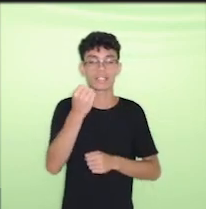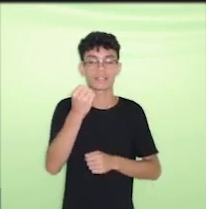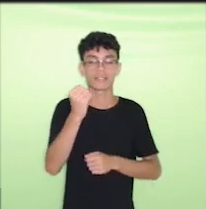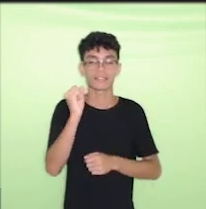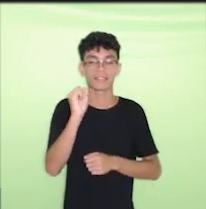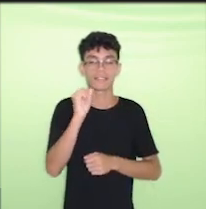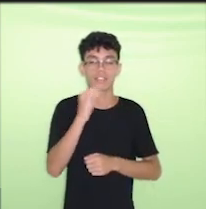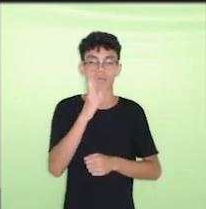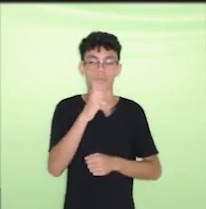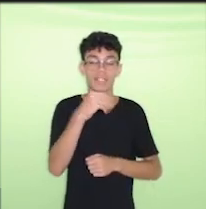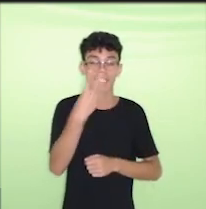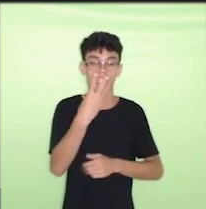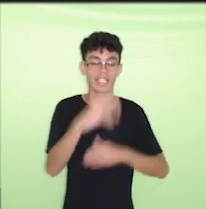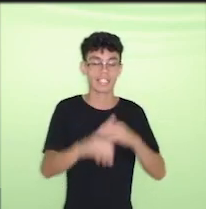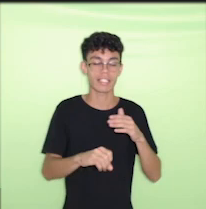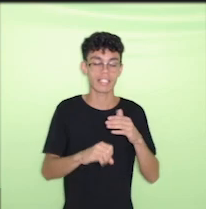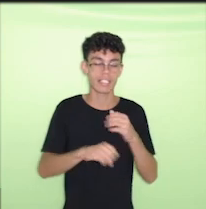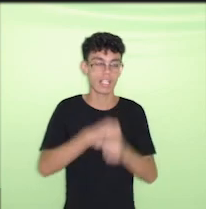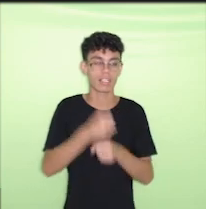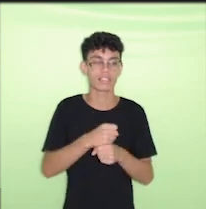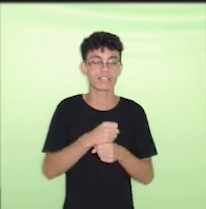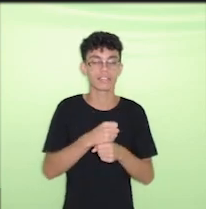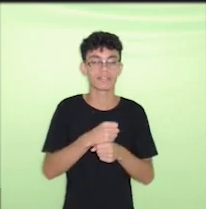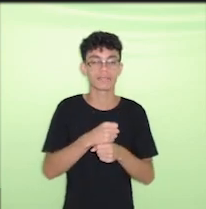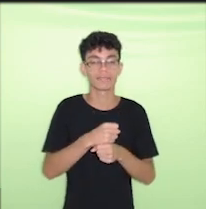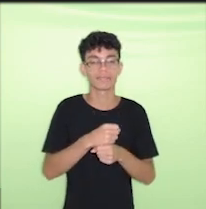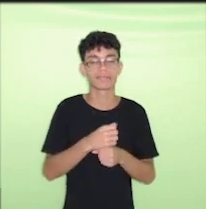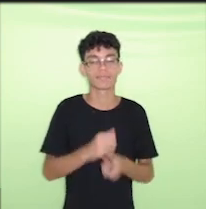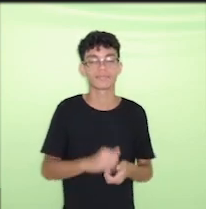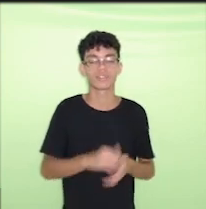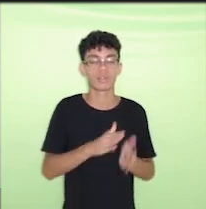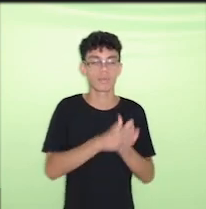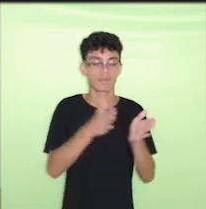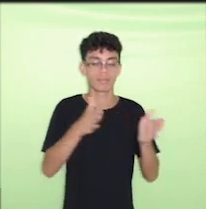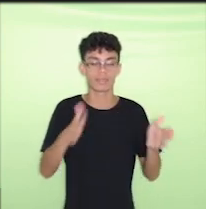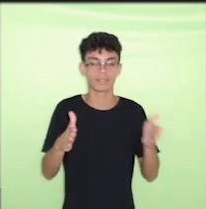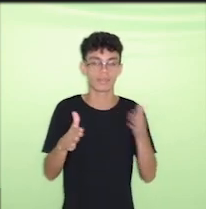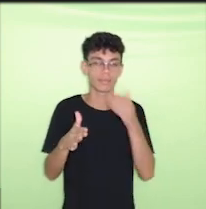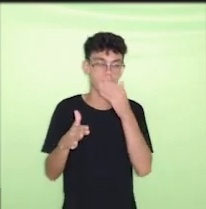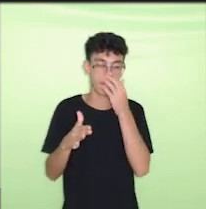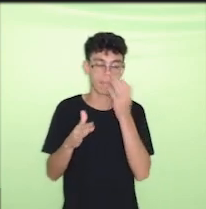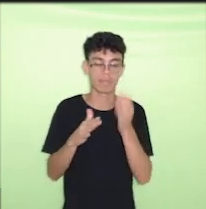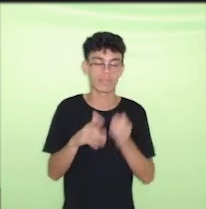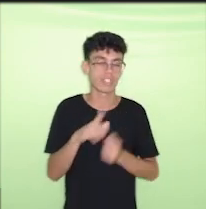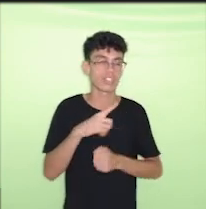trilogia erótica foi escrita também num período circunscrito. Enfim, ela tinha esses